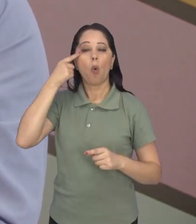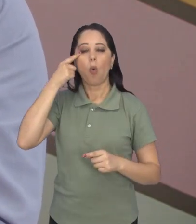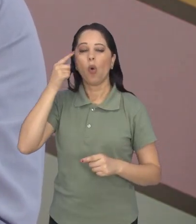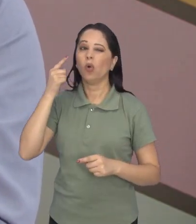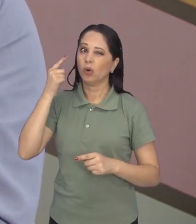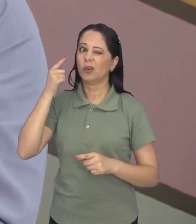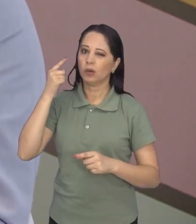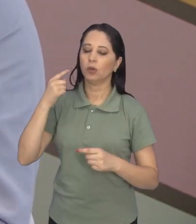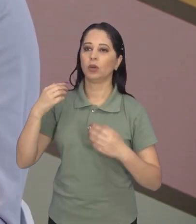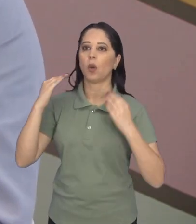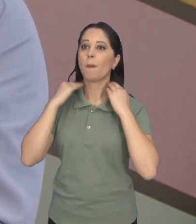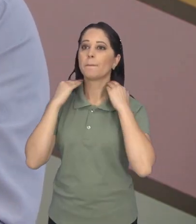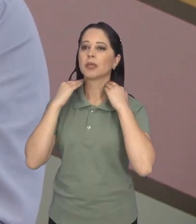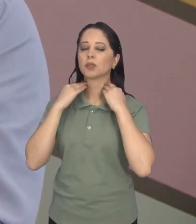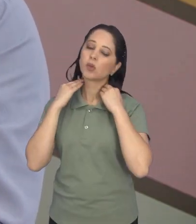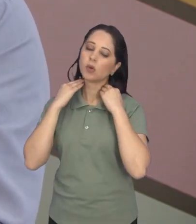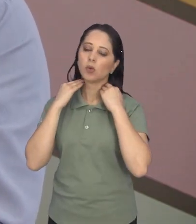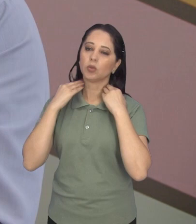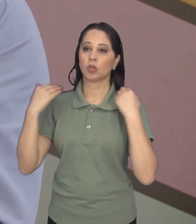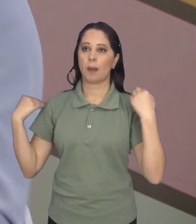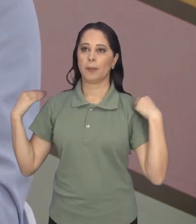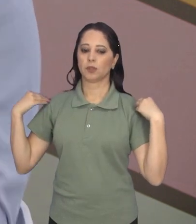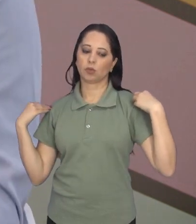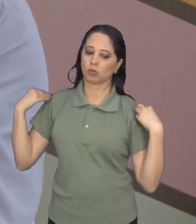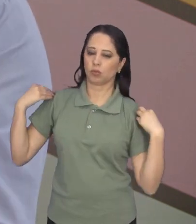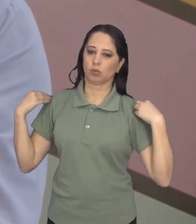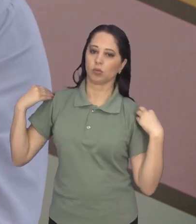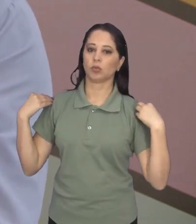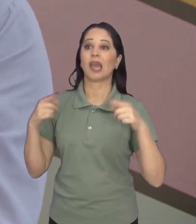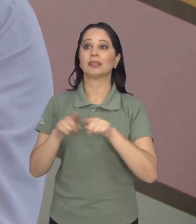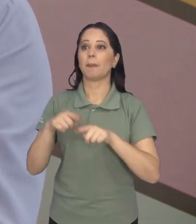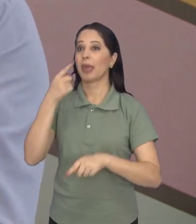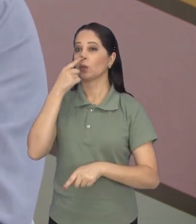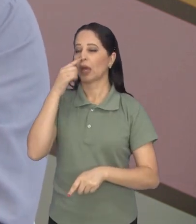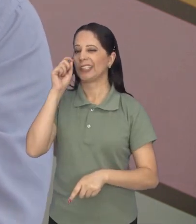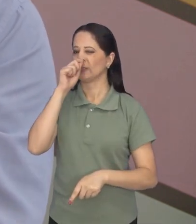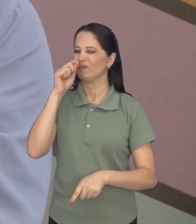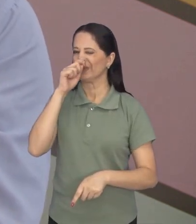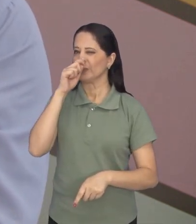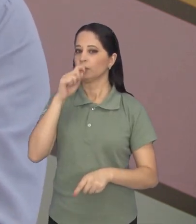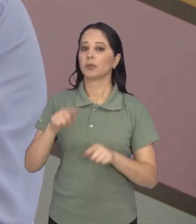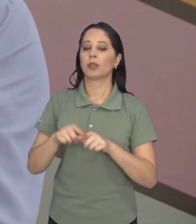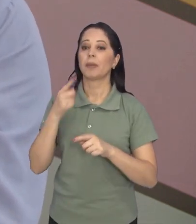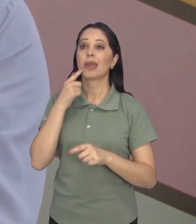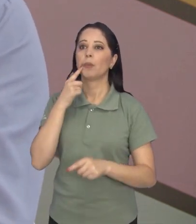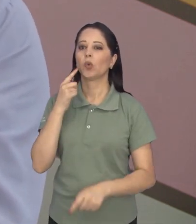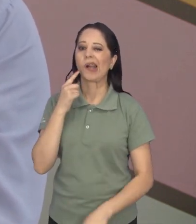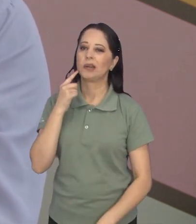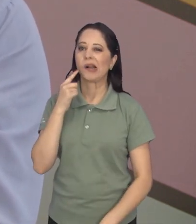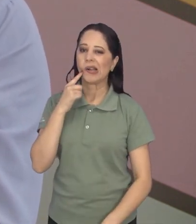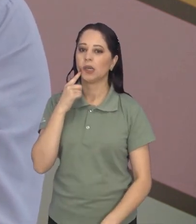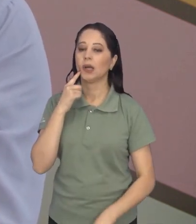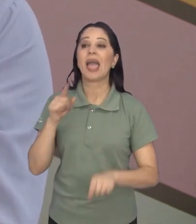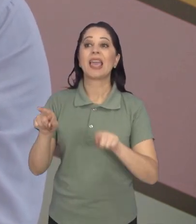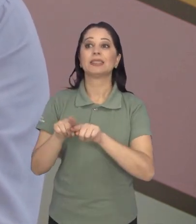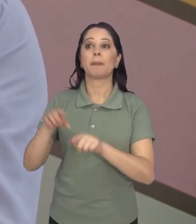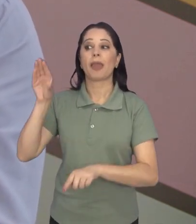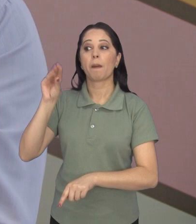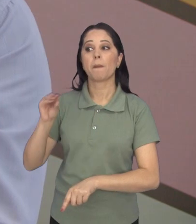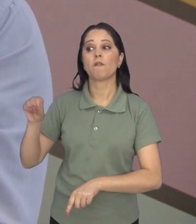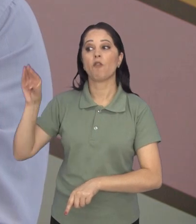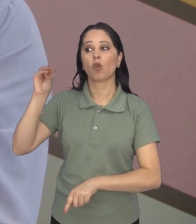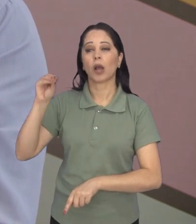de olhos, de pescoço, de ombros, com o nariz, com a boca. E